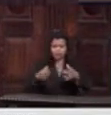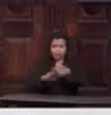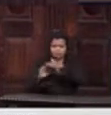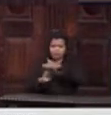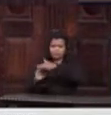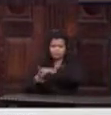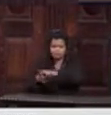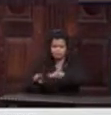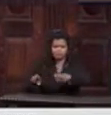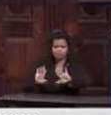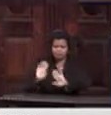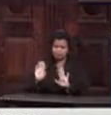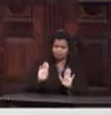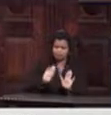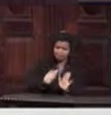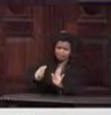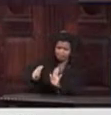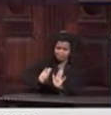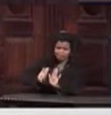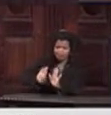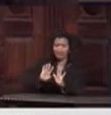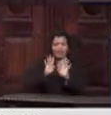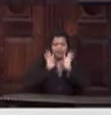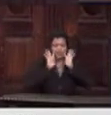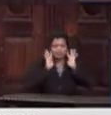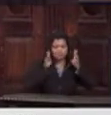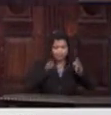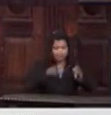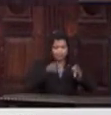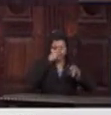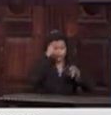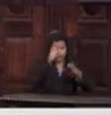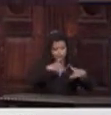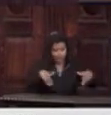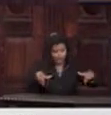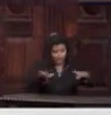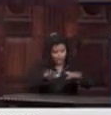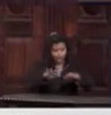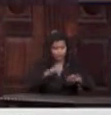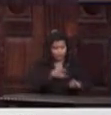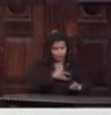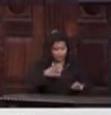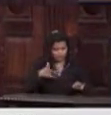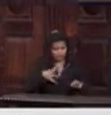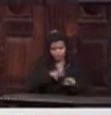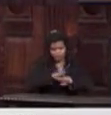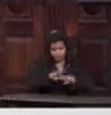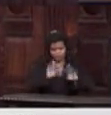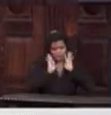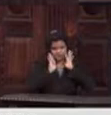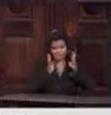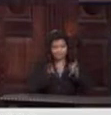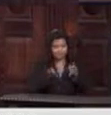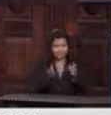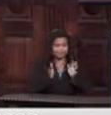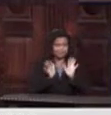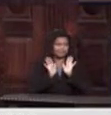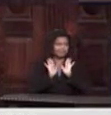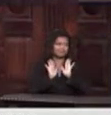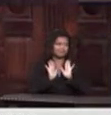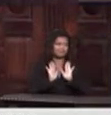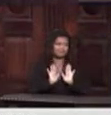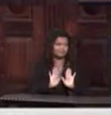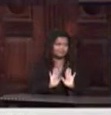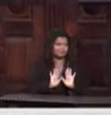a saúde e a educação. E aí foram vendendo, a qualquer preço. Aí venderam a Siderúrgica Nacional de